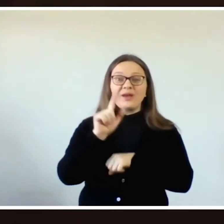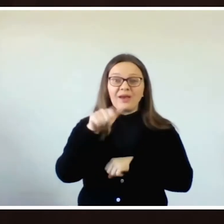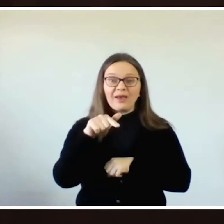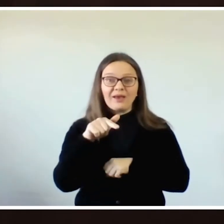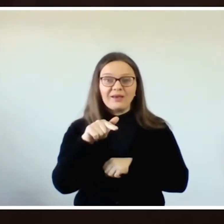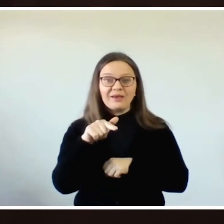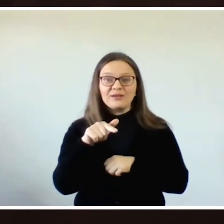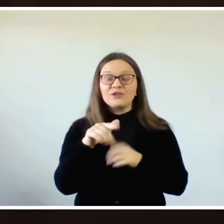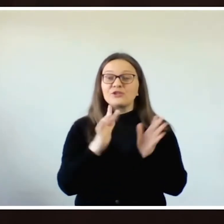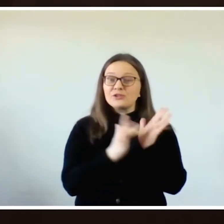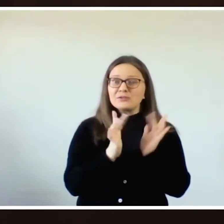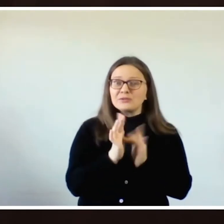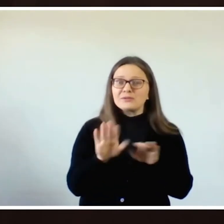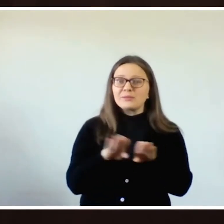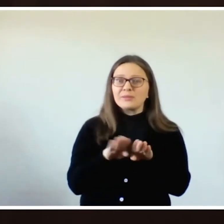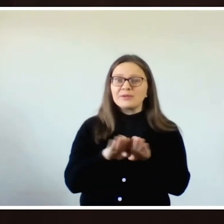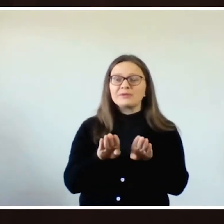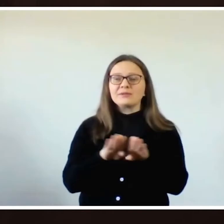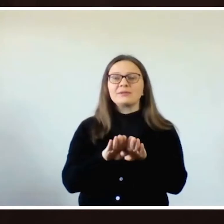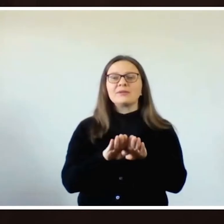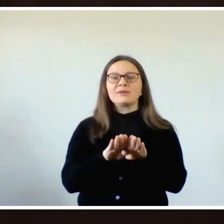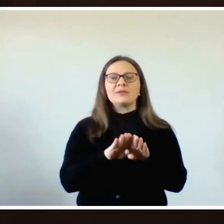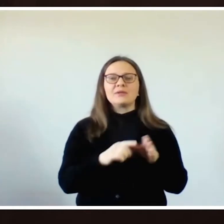2 Coríntios 6,17.